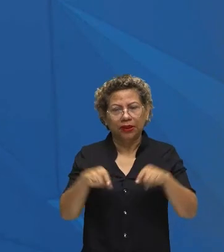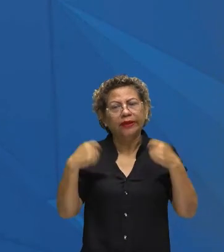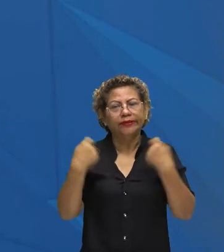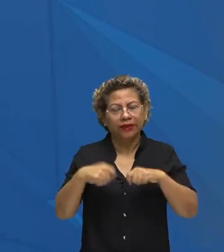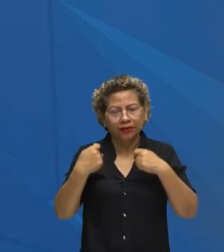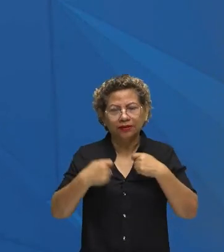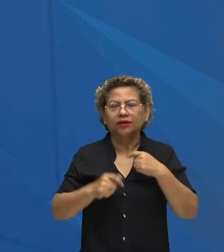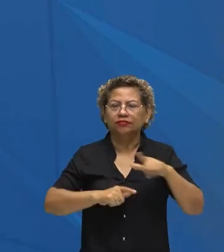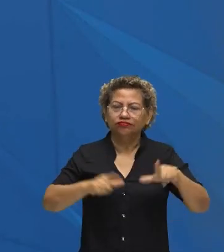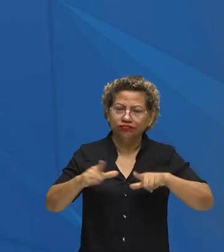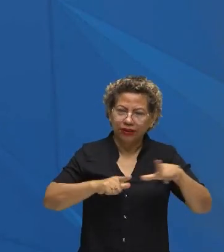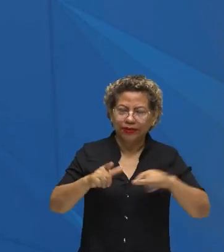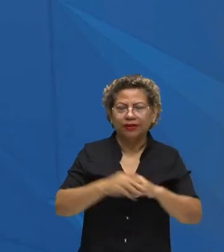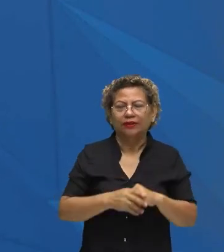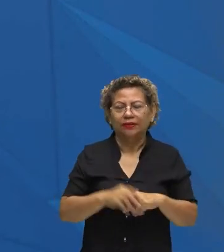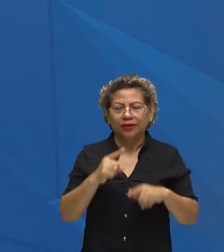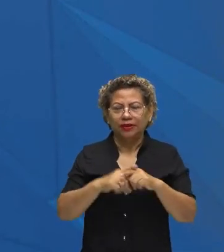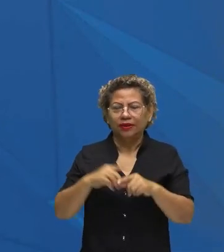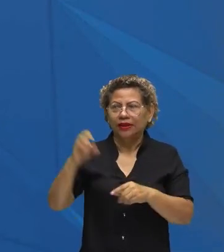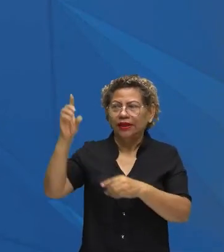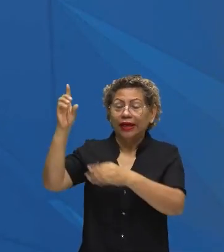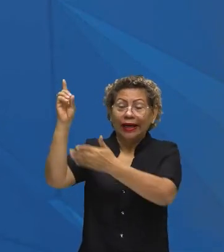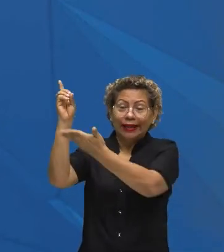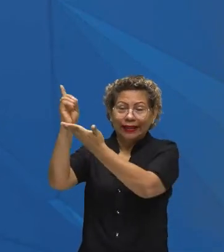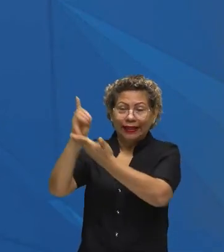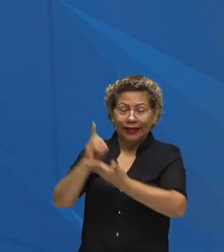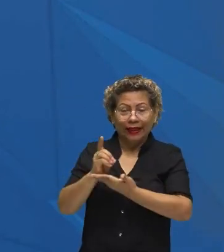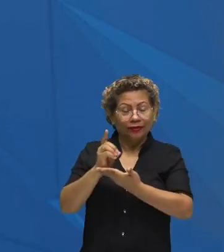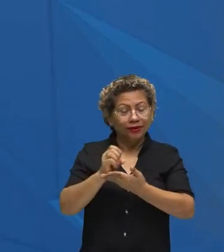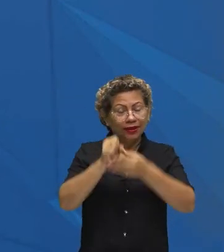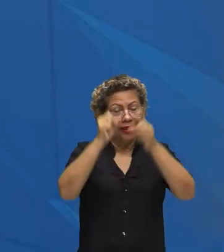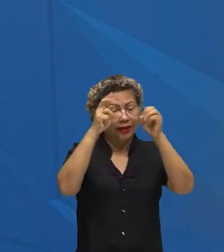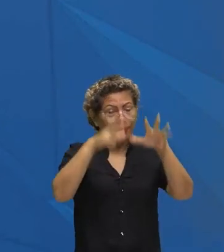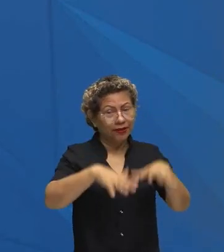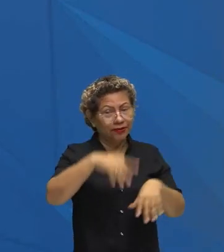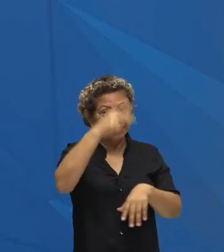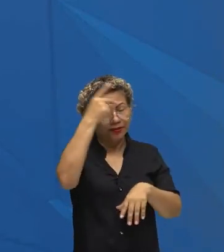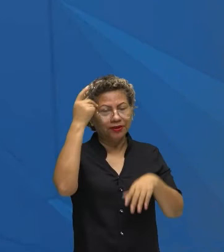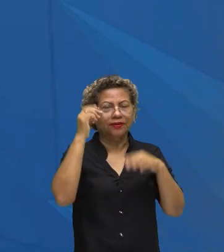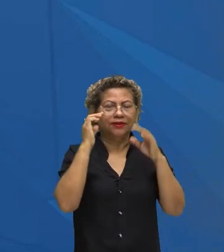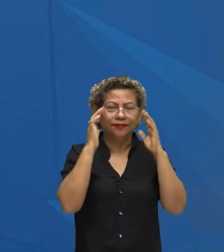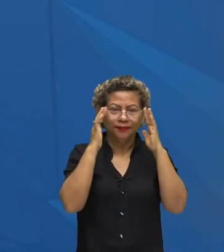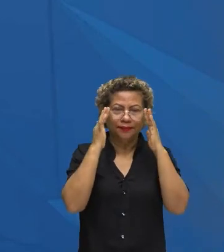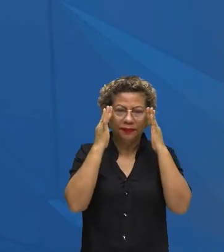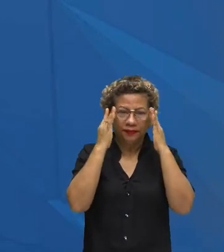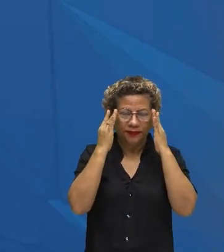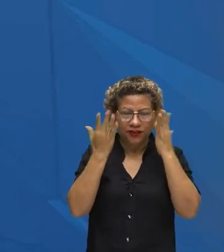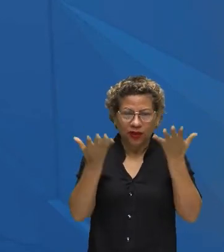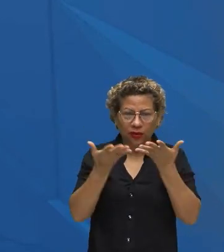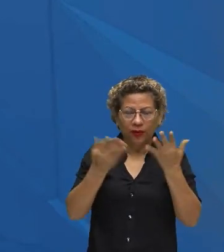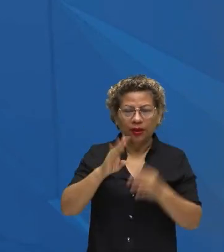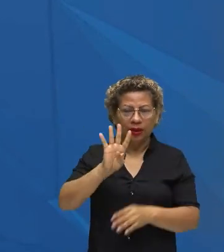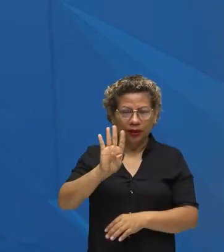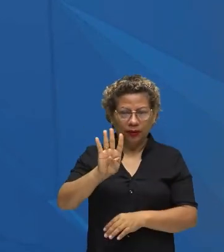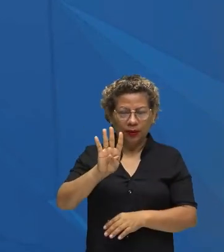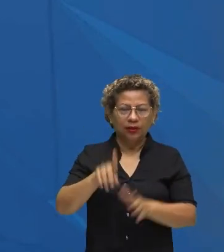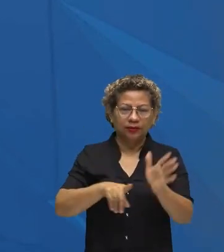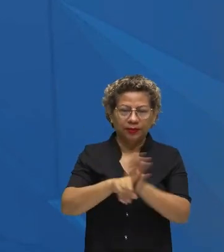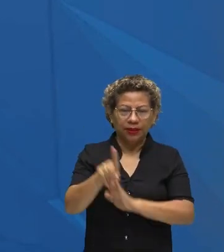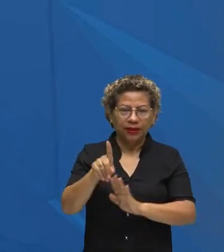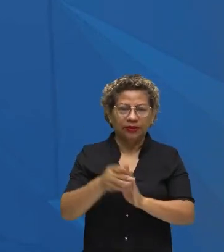ó, Deus abençoa. E continuando ali o nosso próximo quiz, a quarta pergunta, ó, o negócio